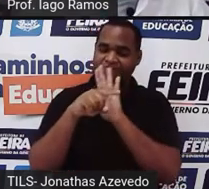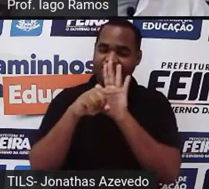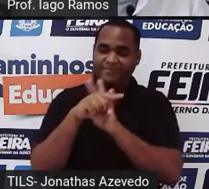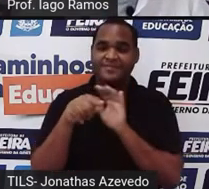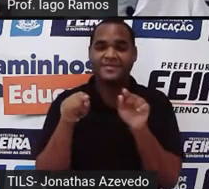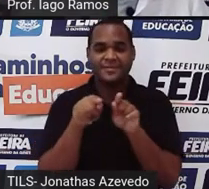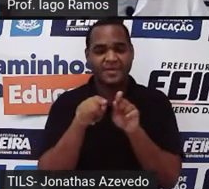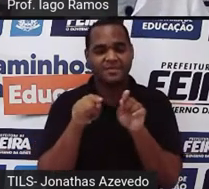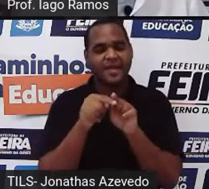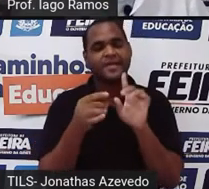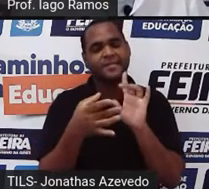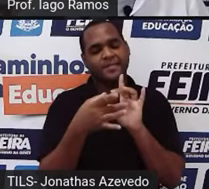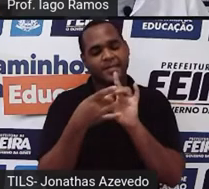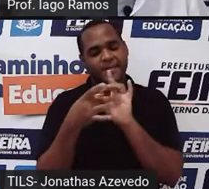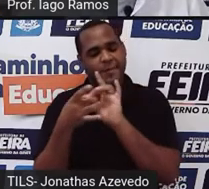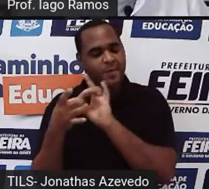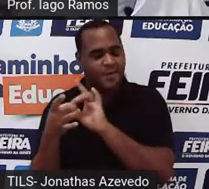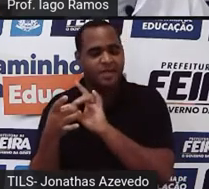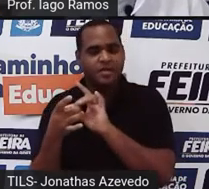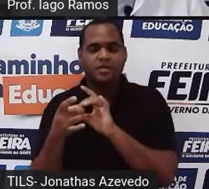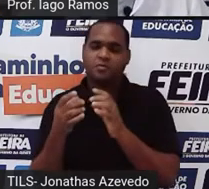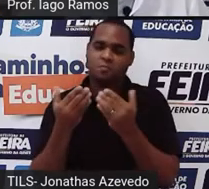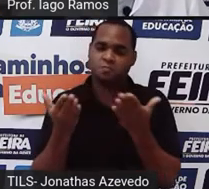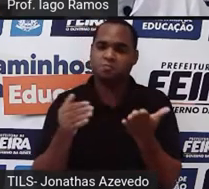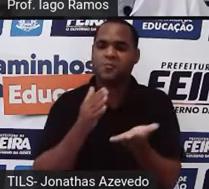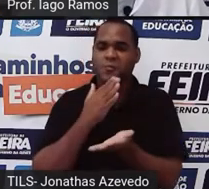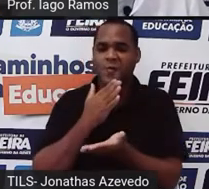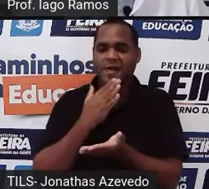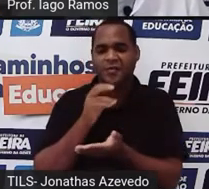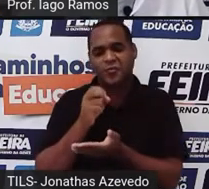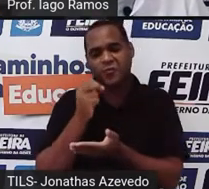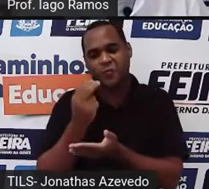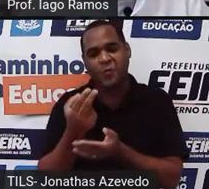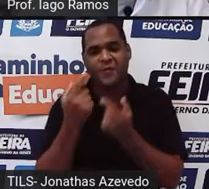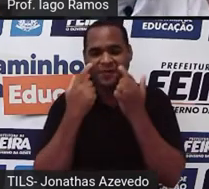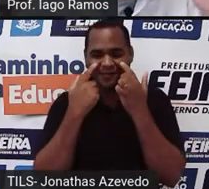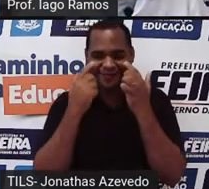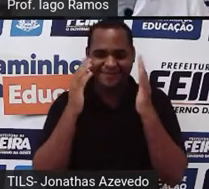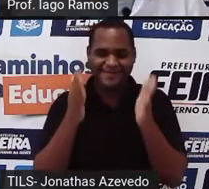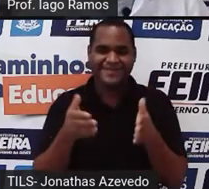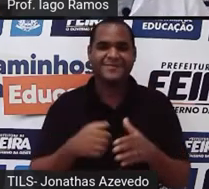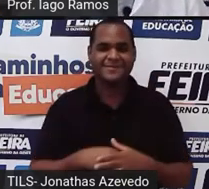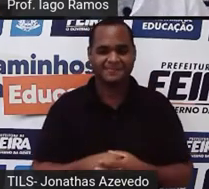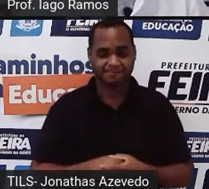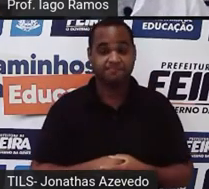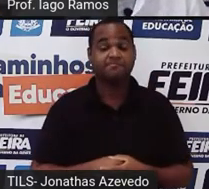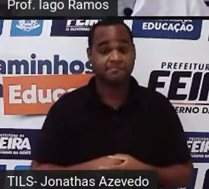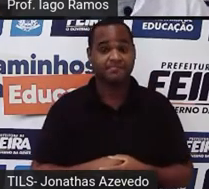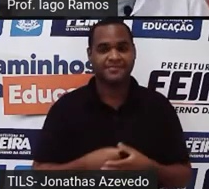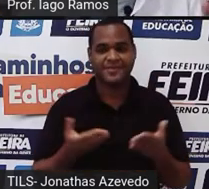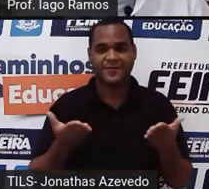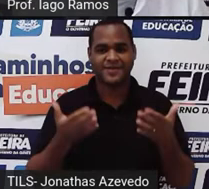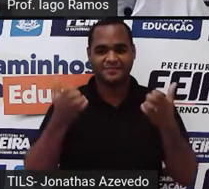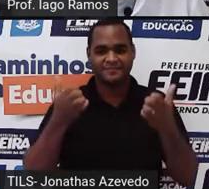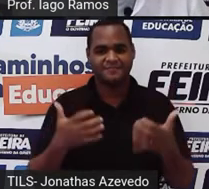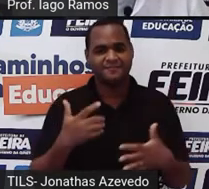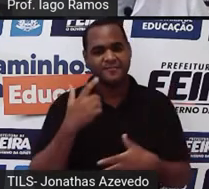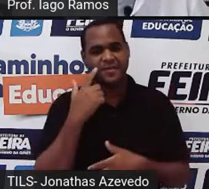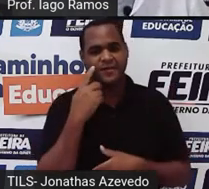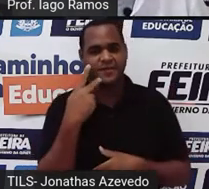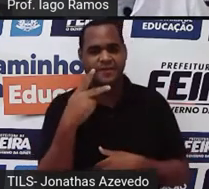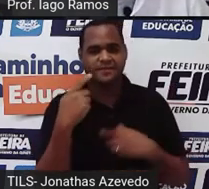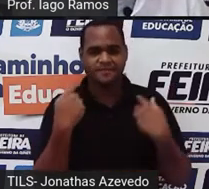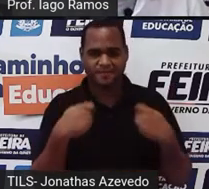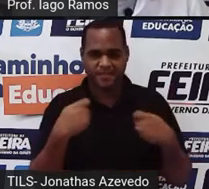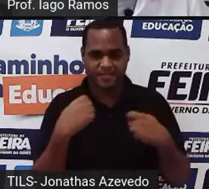estão relacionadas com algo que a gente já viu por aqui. Certo? Então, é aquele momento que você precisa